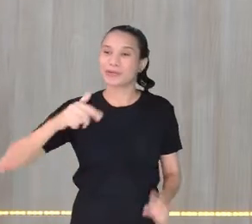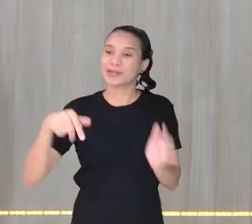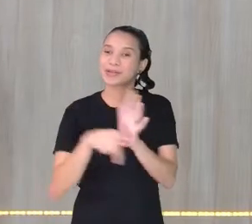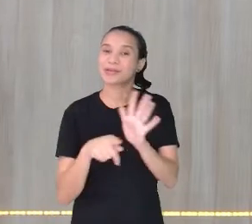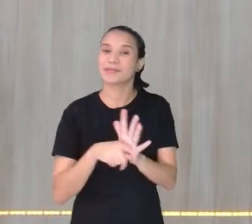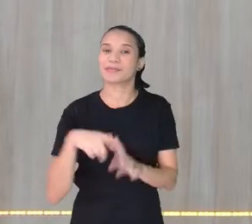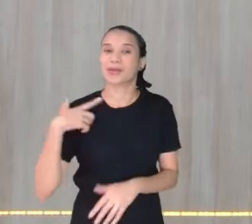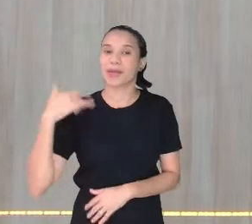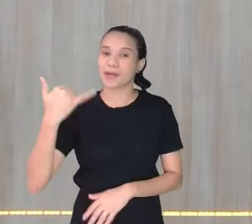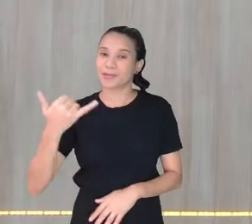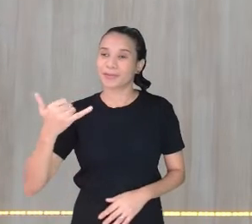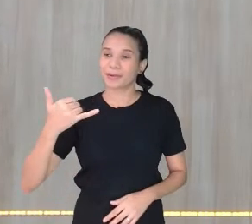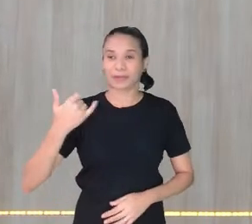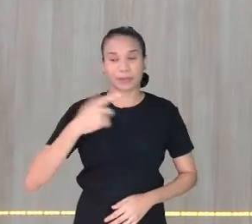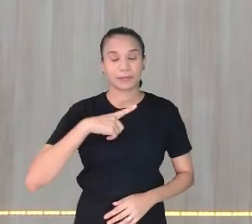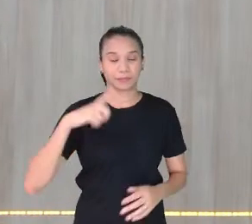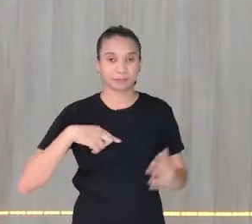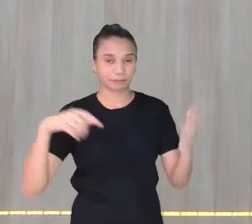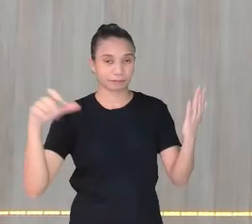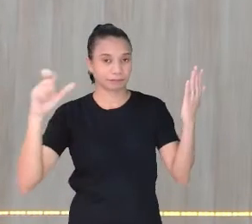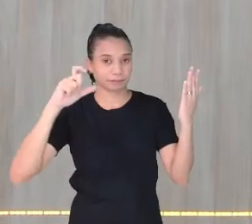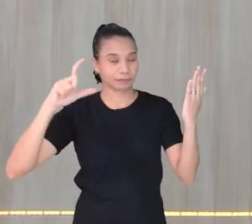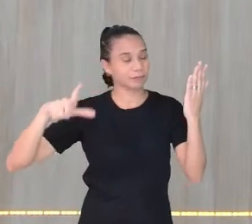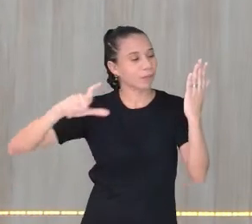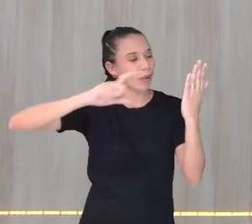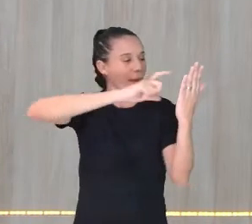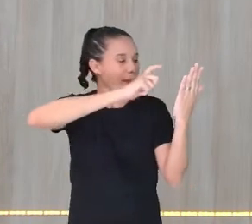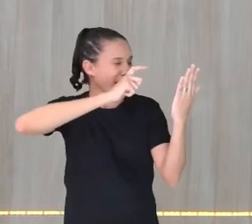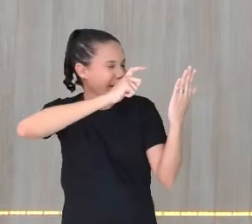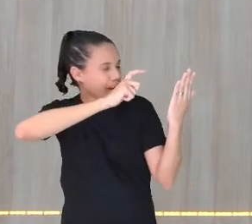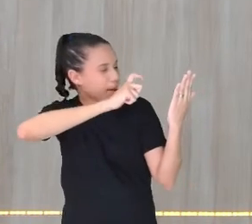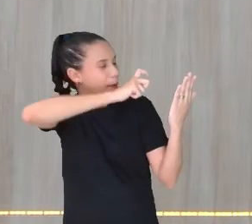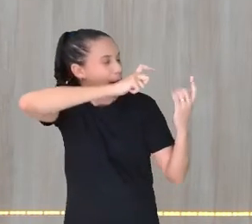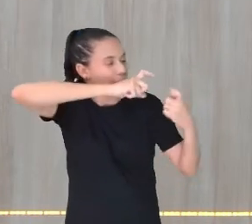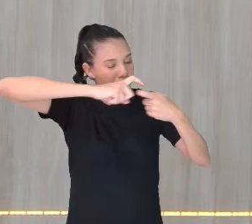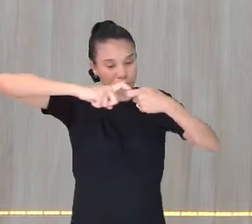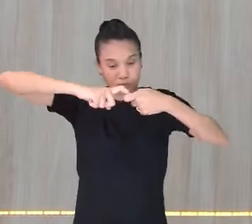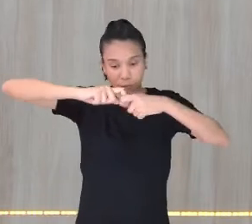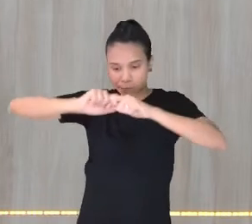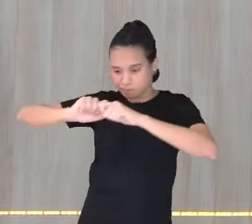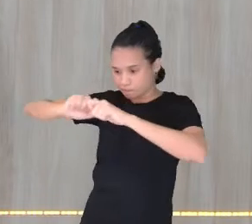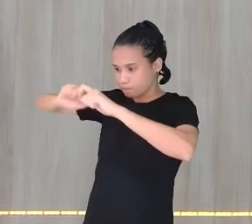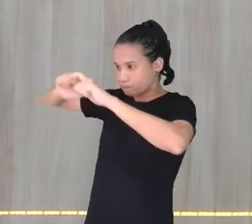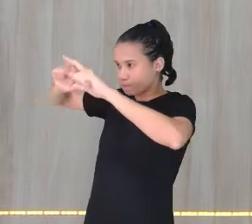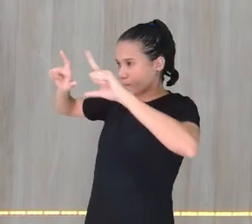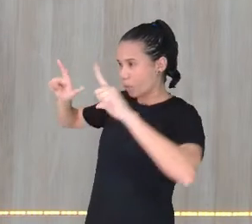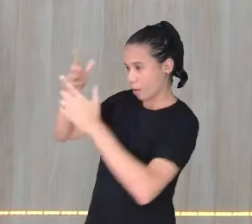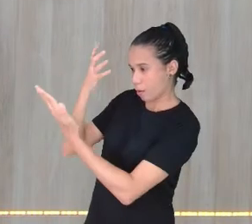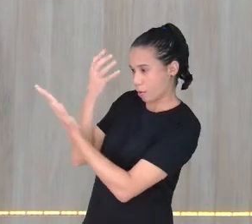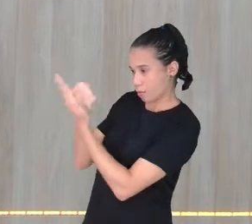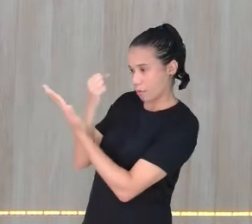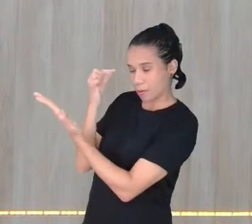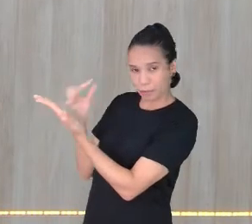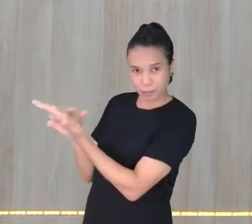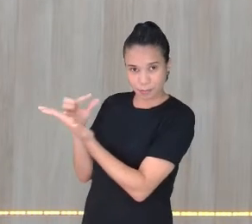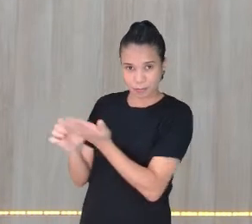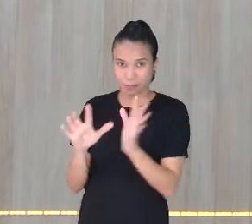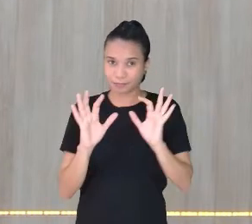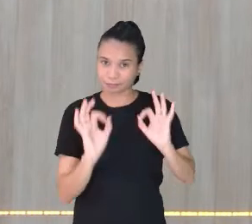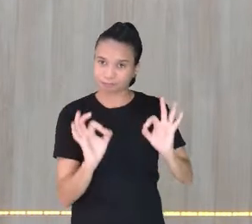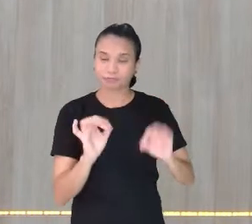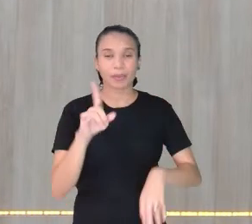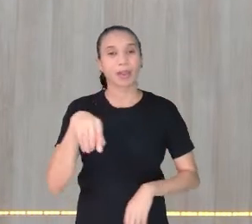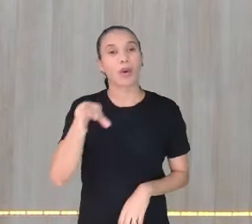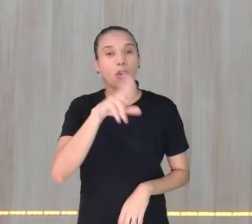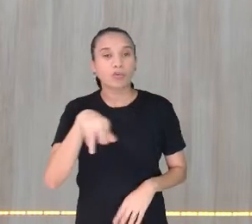pegar aí o seu celular, colocar na câmera e aí você vai direcionar para o QR Code do seu sistema operacional,